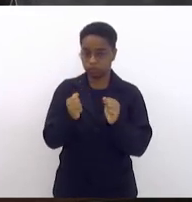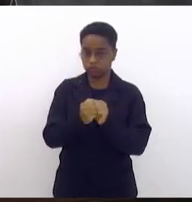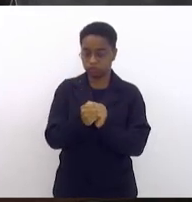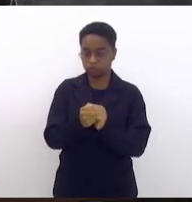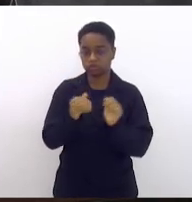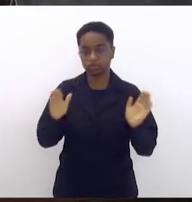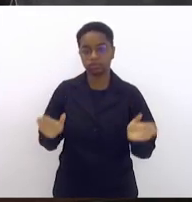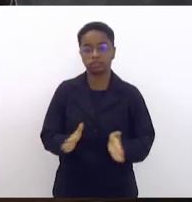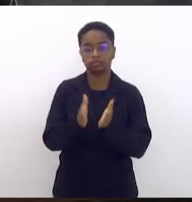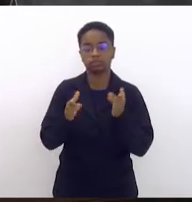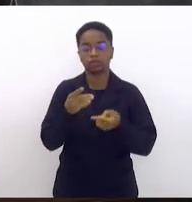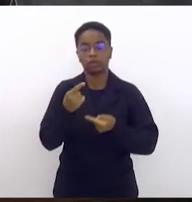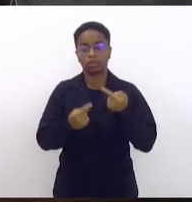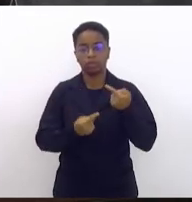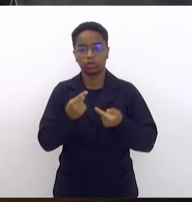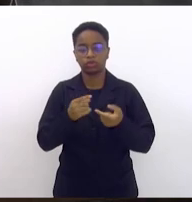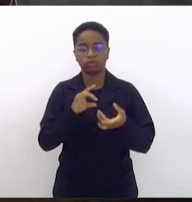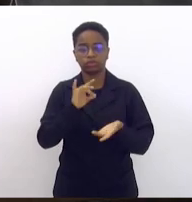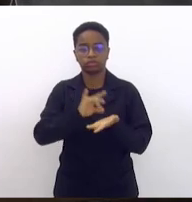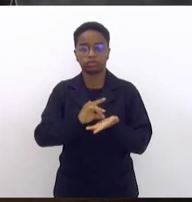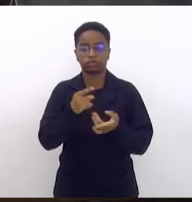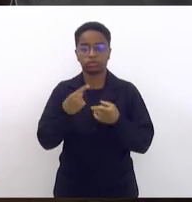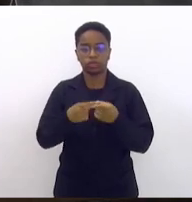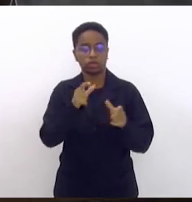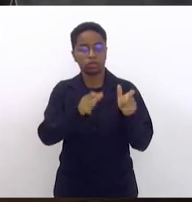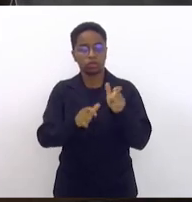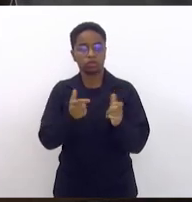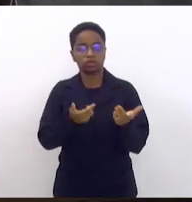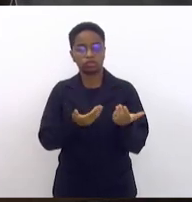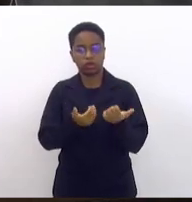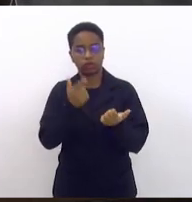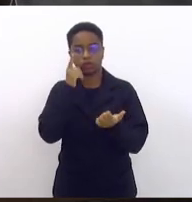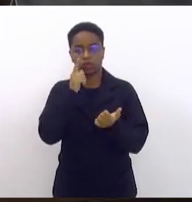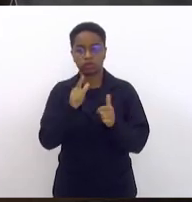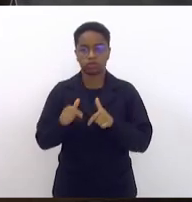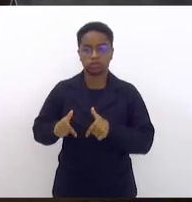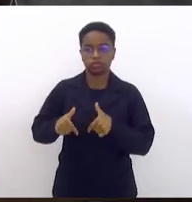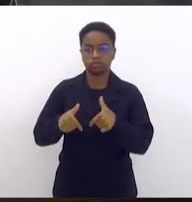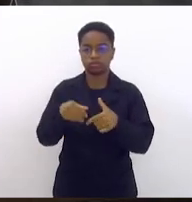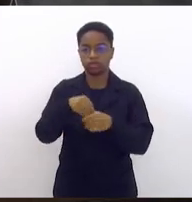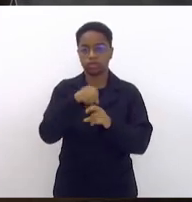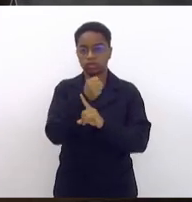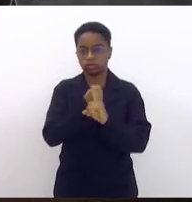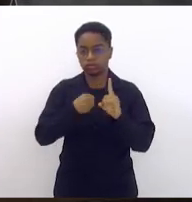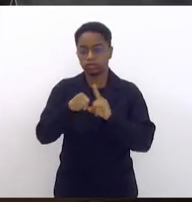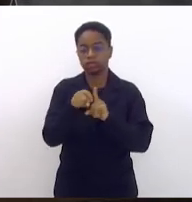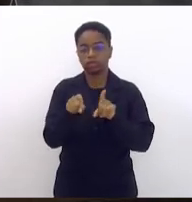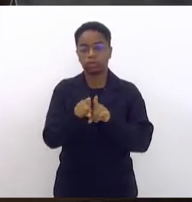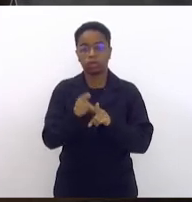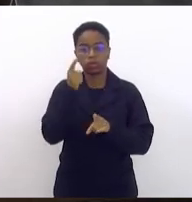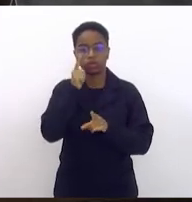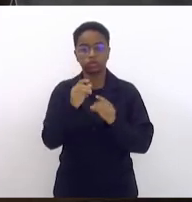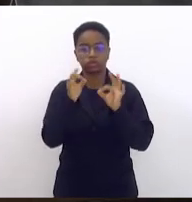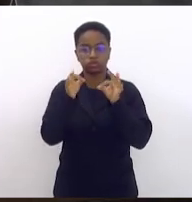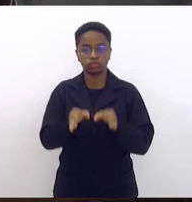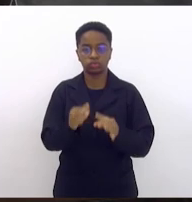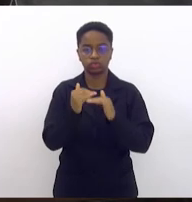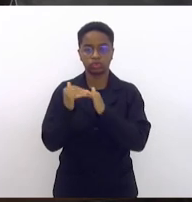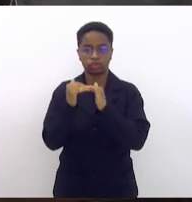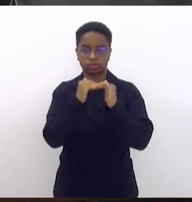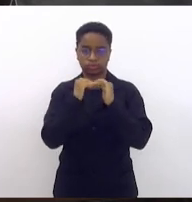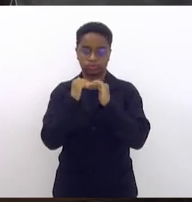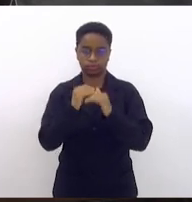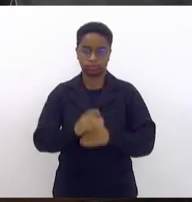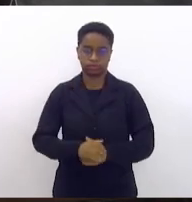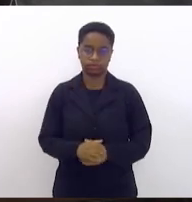promover políticas onde é que os jovens venham a se encaminhar dentro de uma sociedade que venha a se tornar mais justa e igualitária